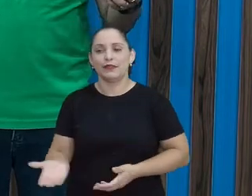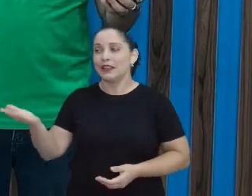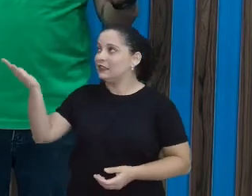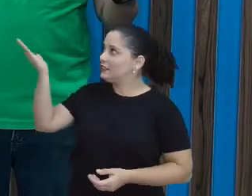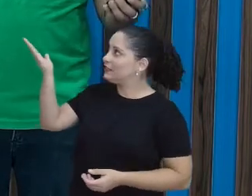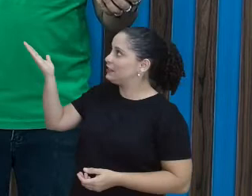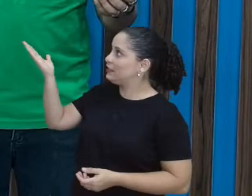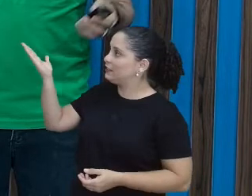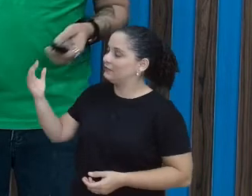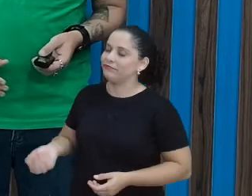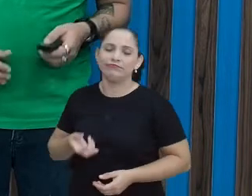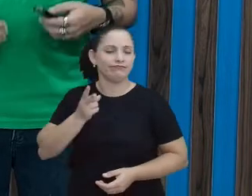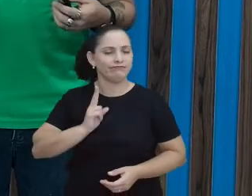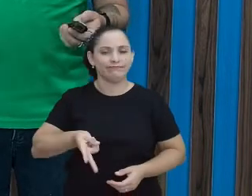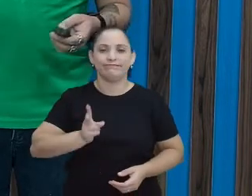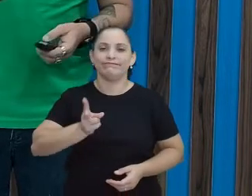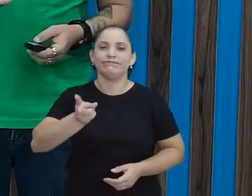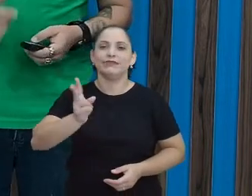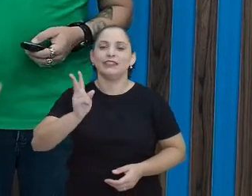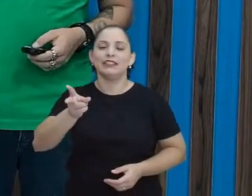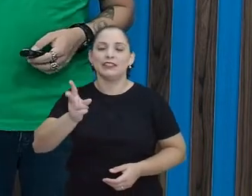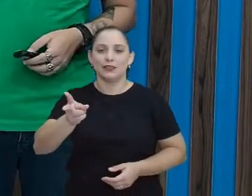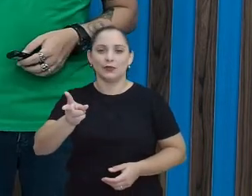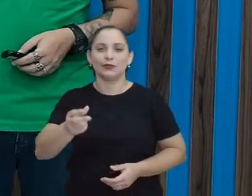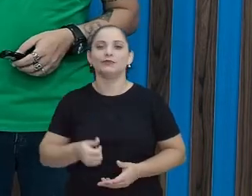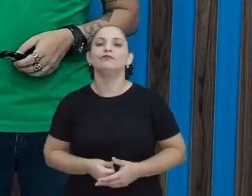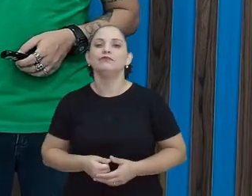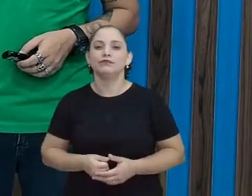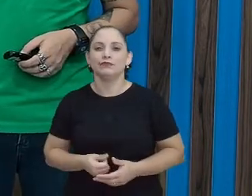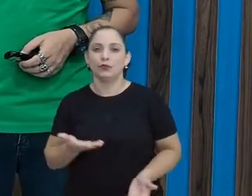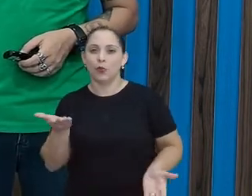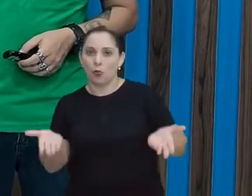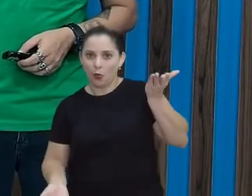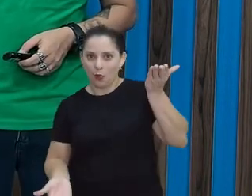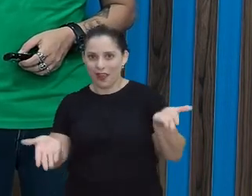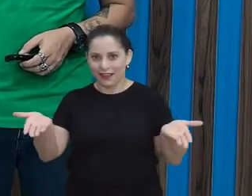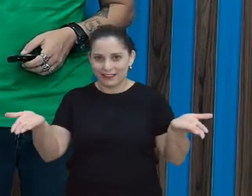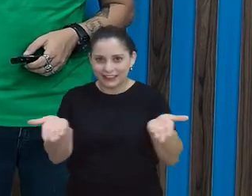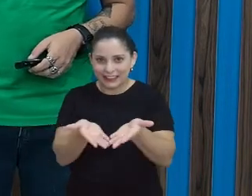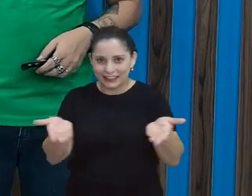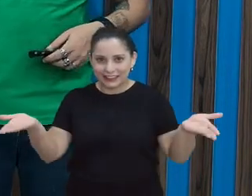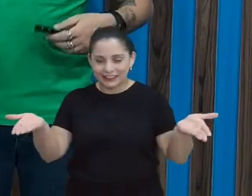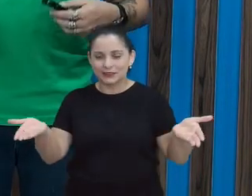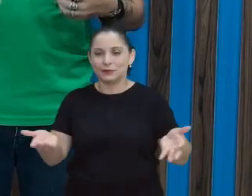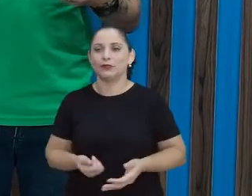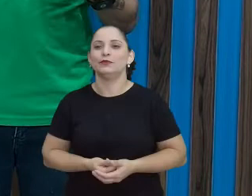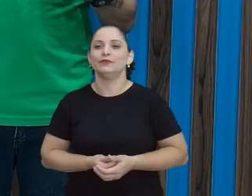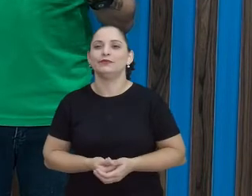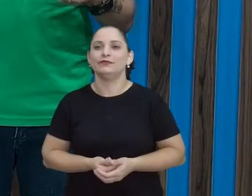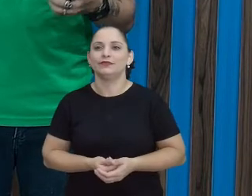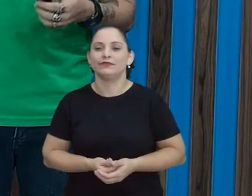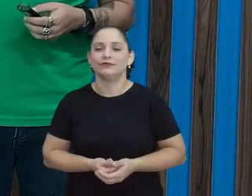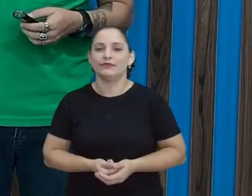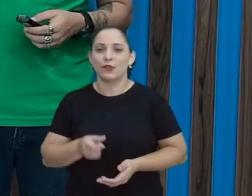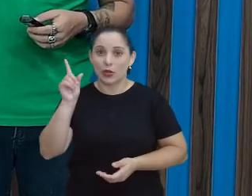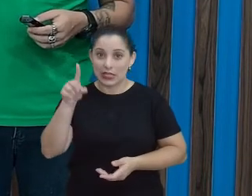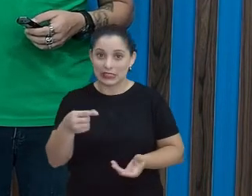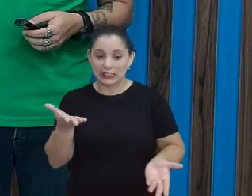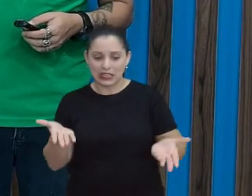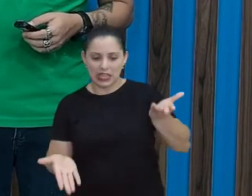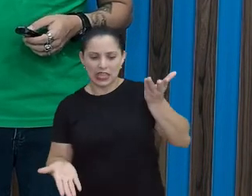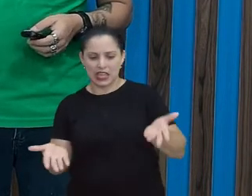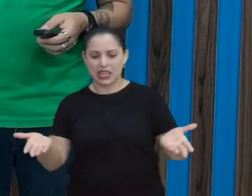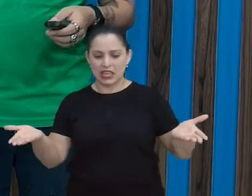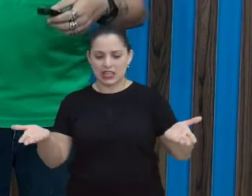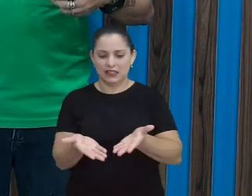caso, permaneceu o equilíbrio que a gente está falando desde o início, tá certo? Então, esse equilíbrio é o